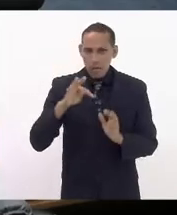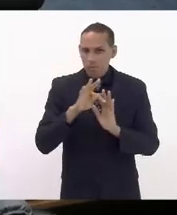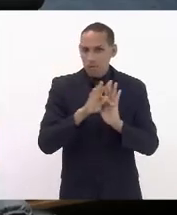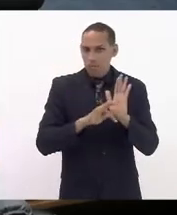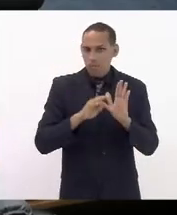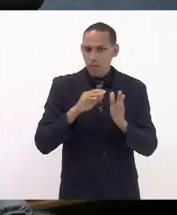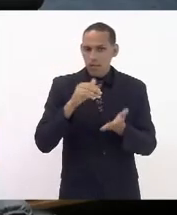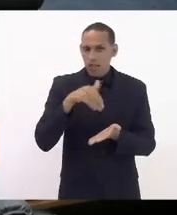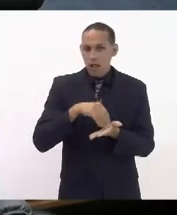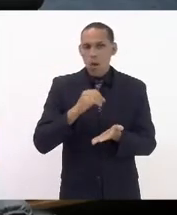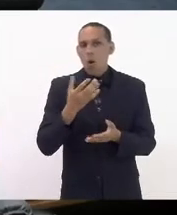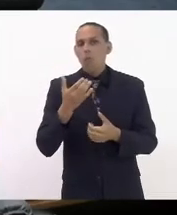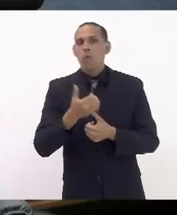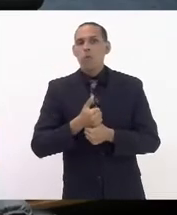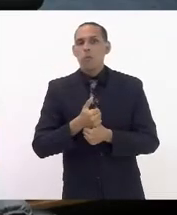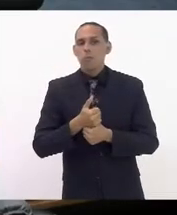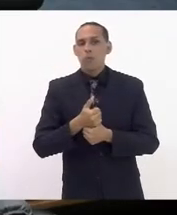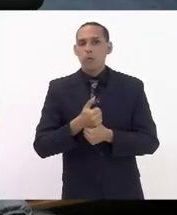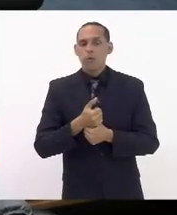Substitutivo?